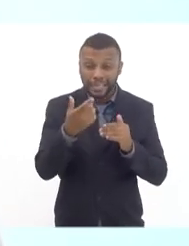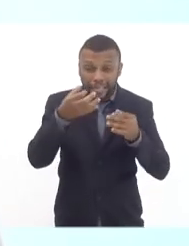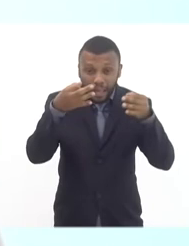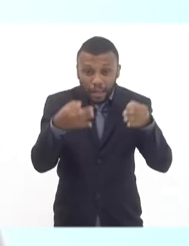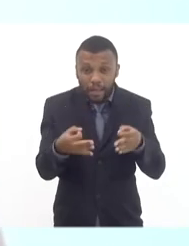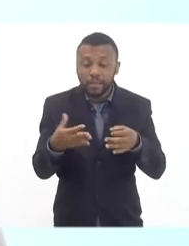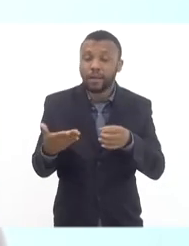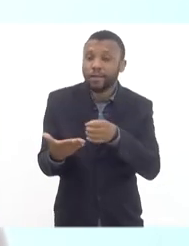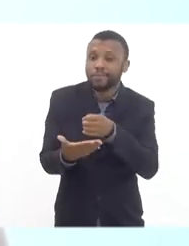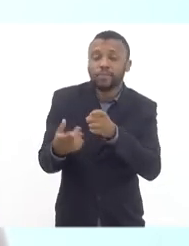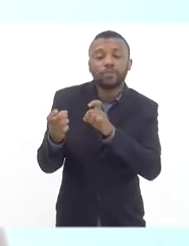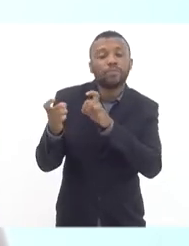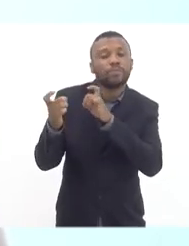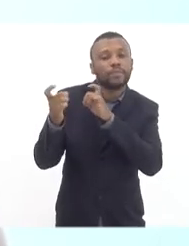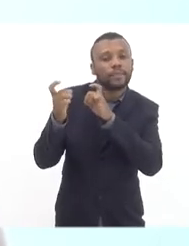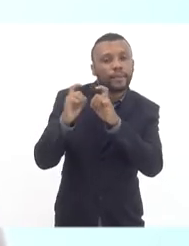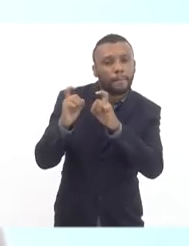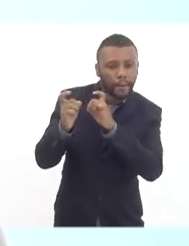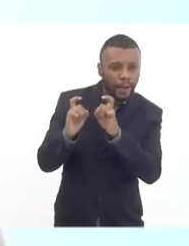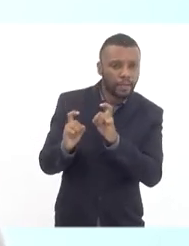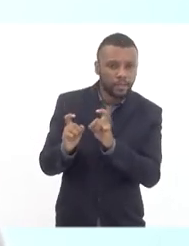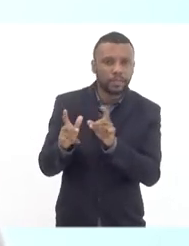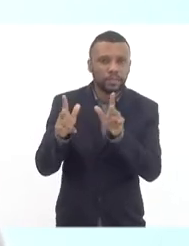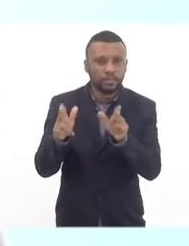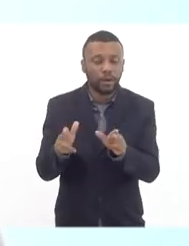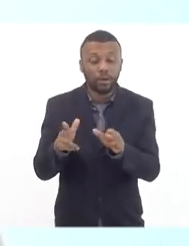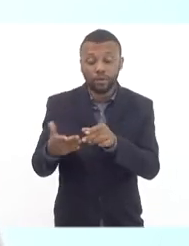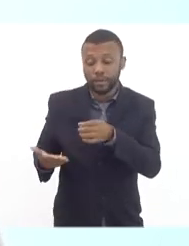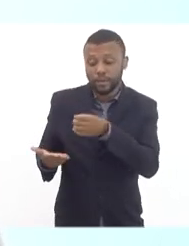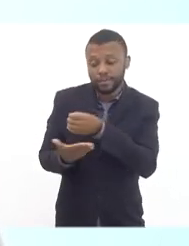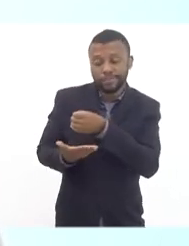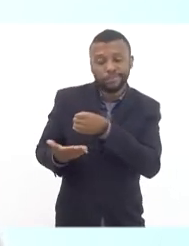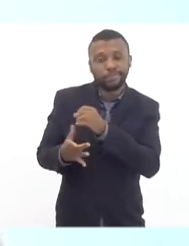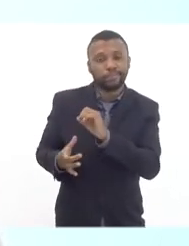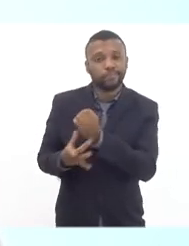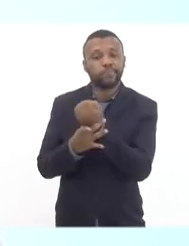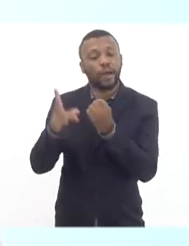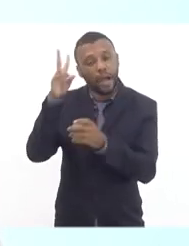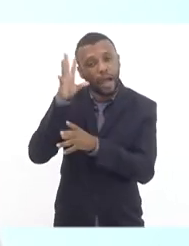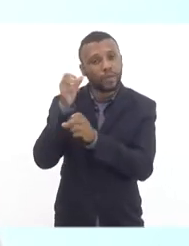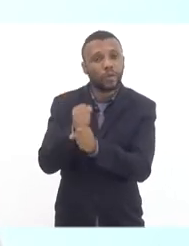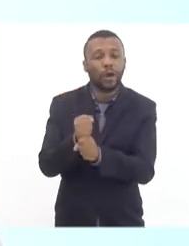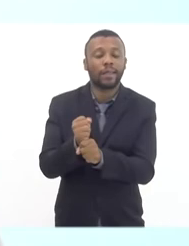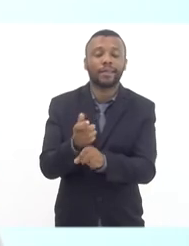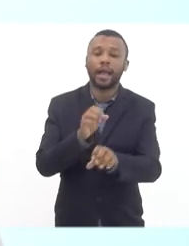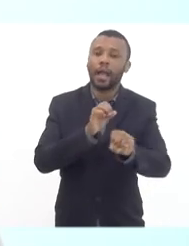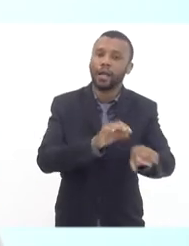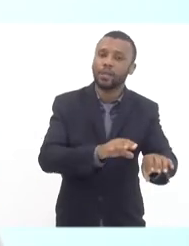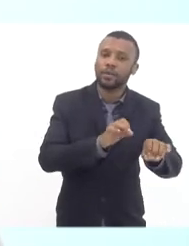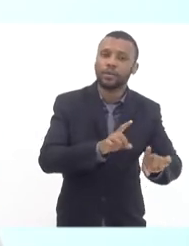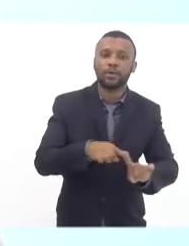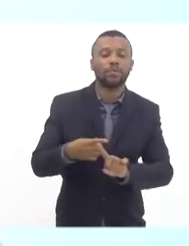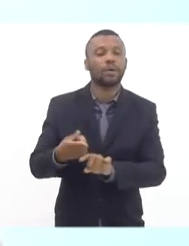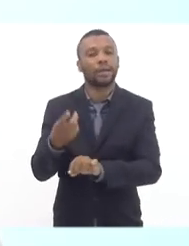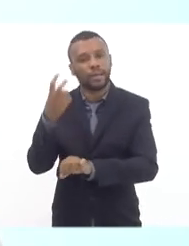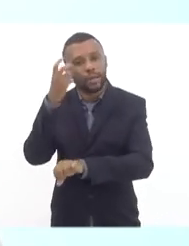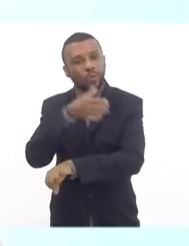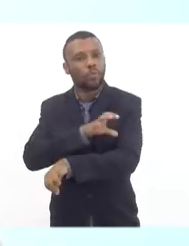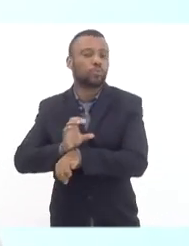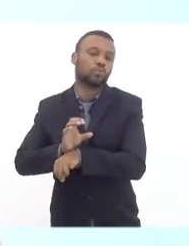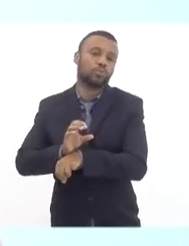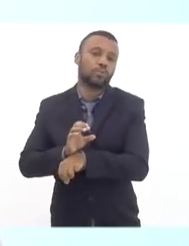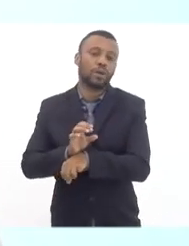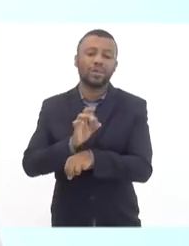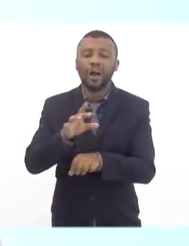cidade são debates como esse. Então é isso que pavimenta a história da cidade, educação e cultura. Fazer meio fio não